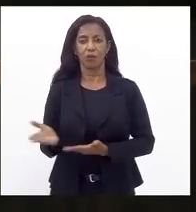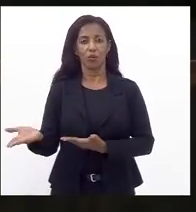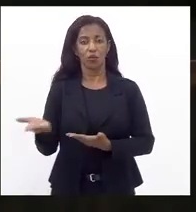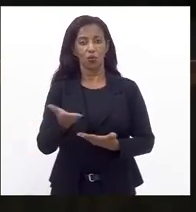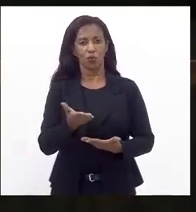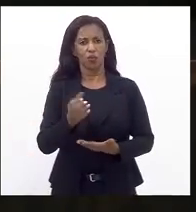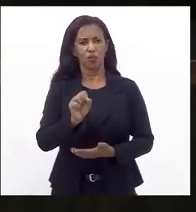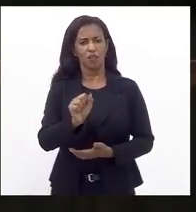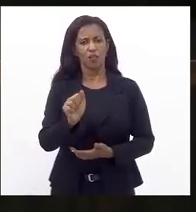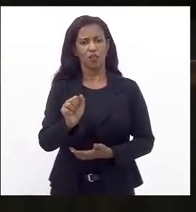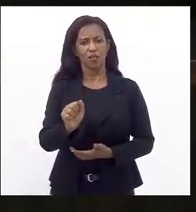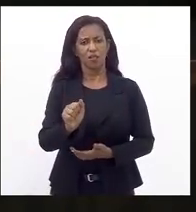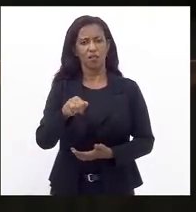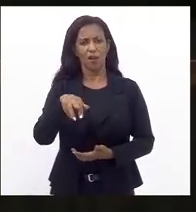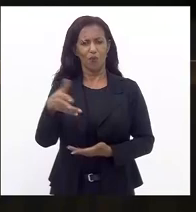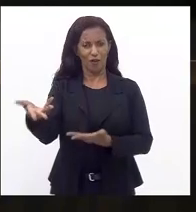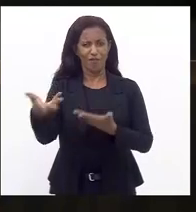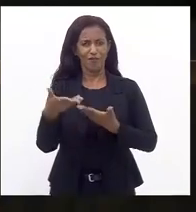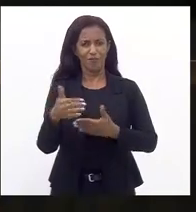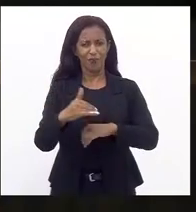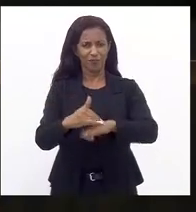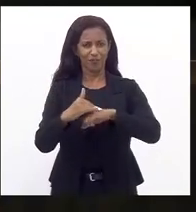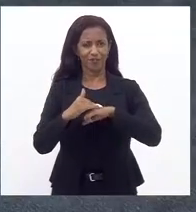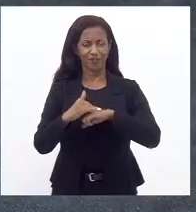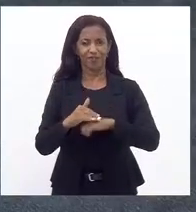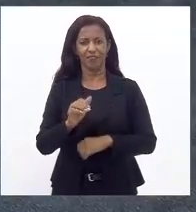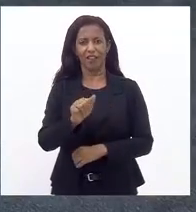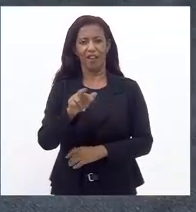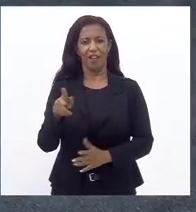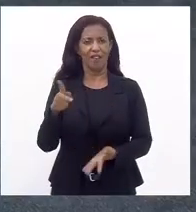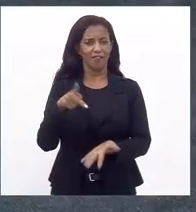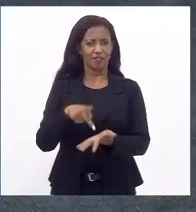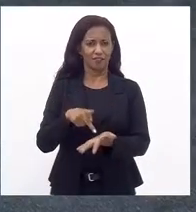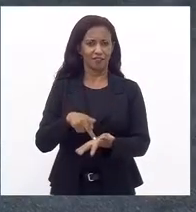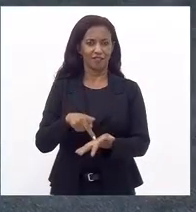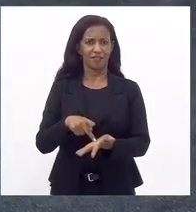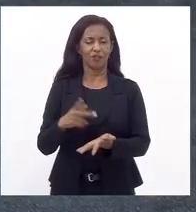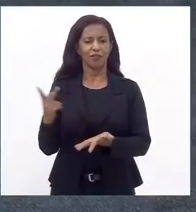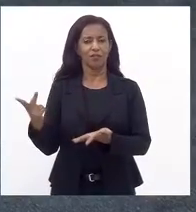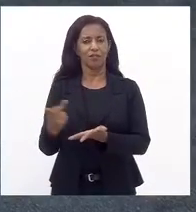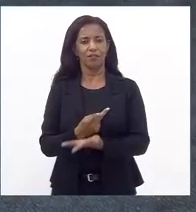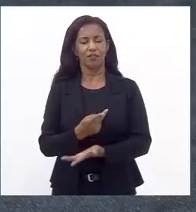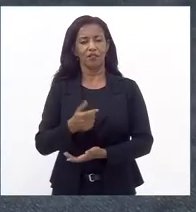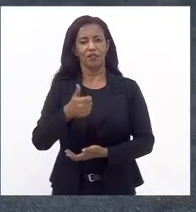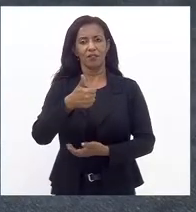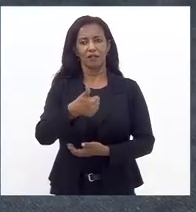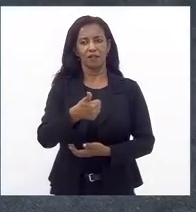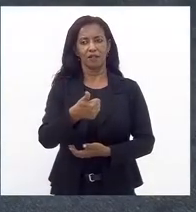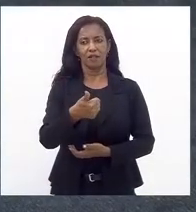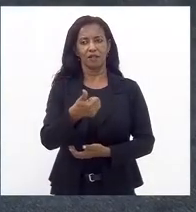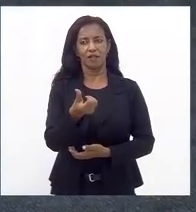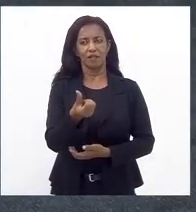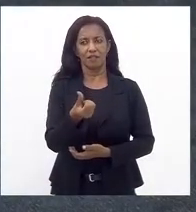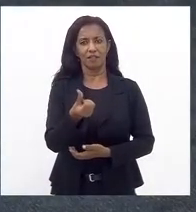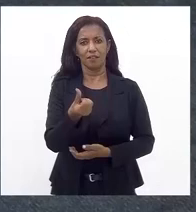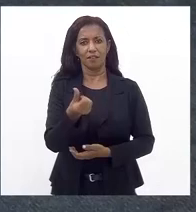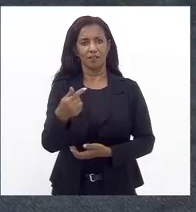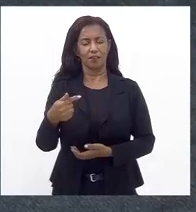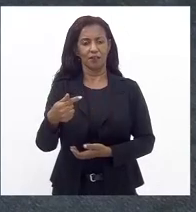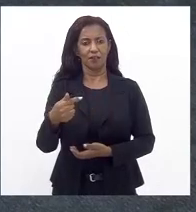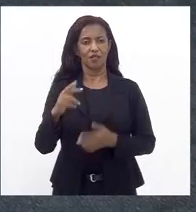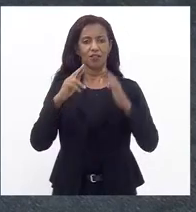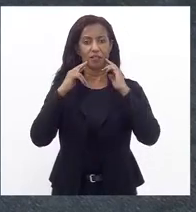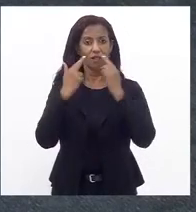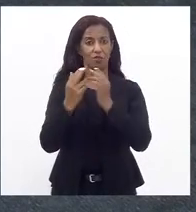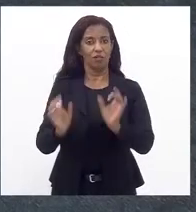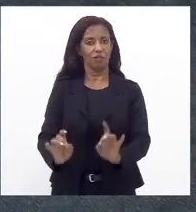convida o Deputado Samuel Malafaia para vir aqui no instante por favor Ah tá reflete com exatidão ocorrido na centésima septuagésima sétima